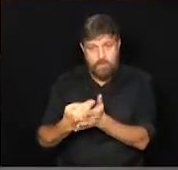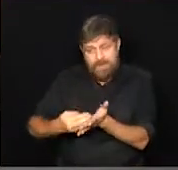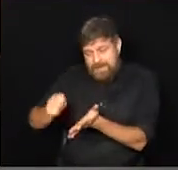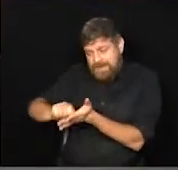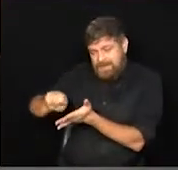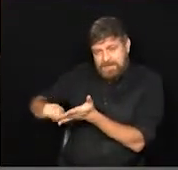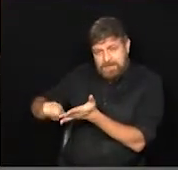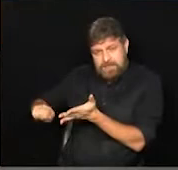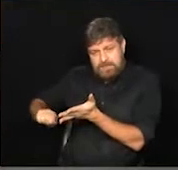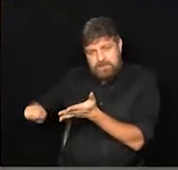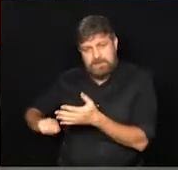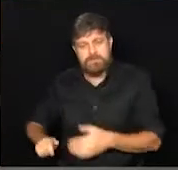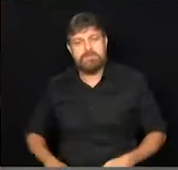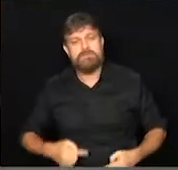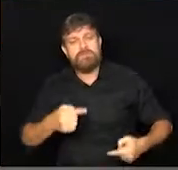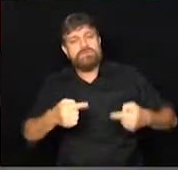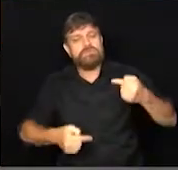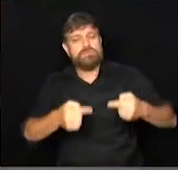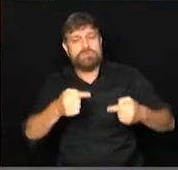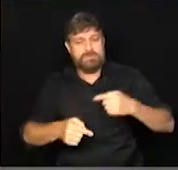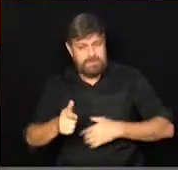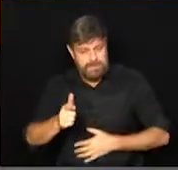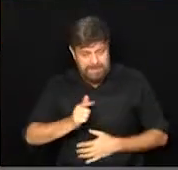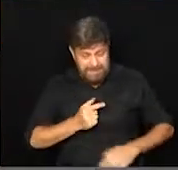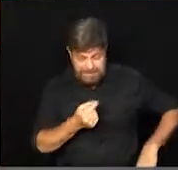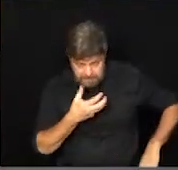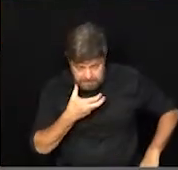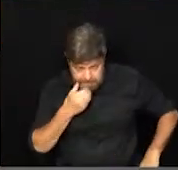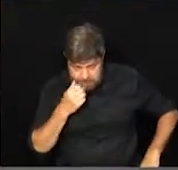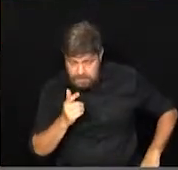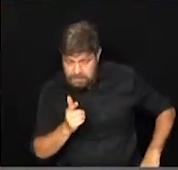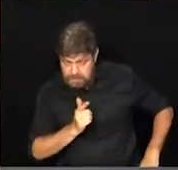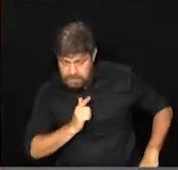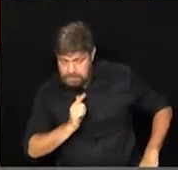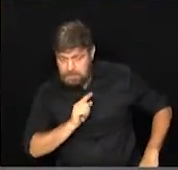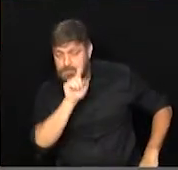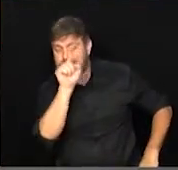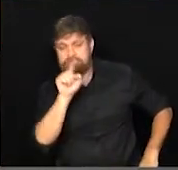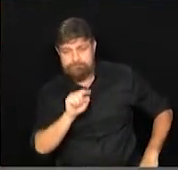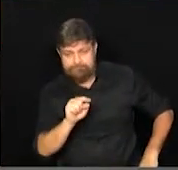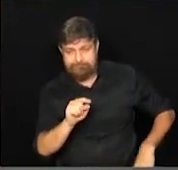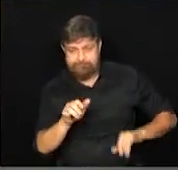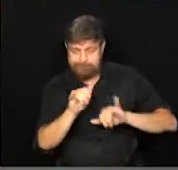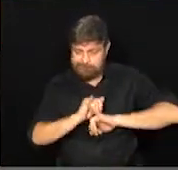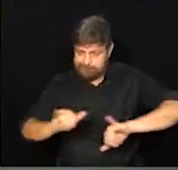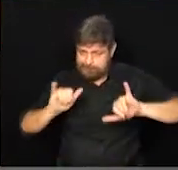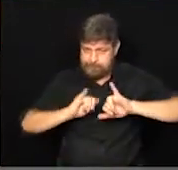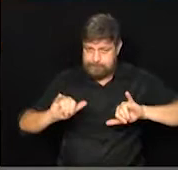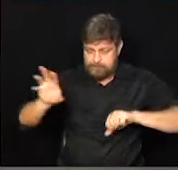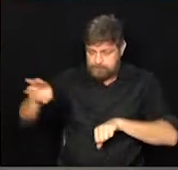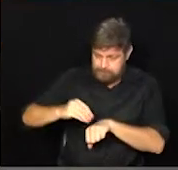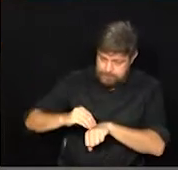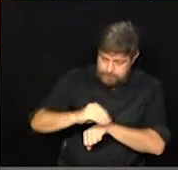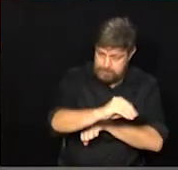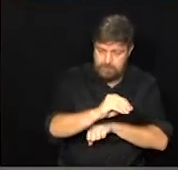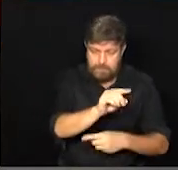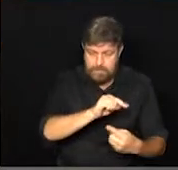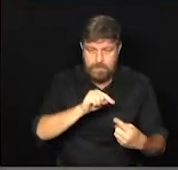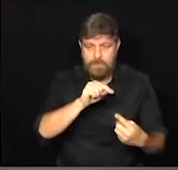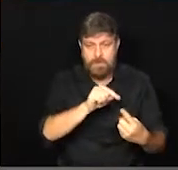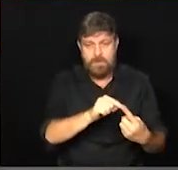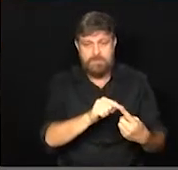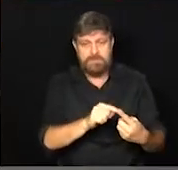também, discutindo se houve destinação de verba de publicidade para o combate